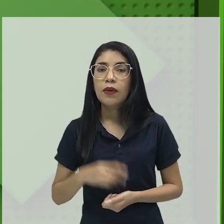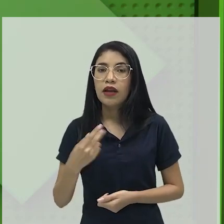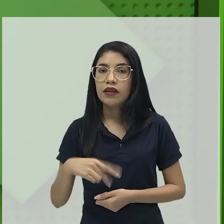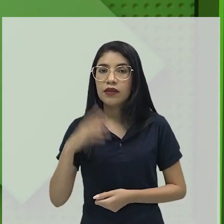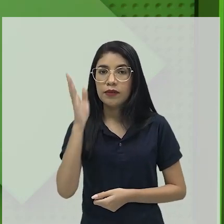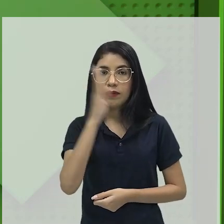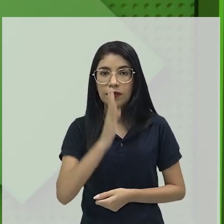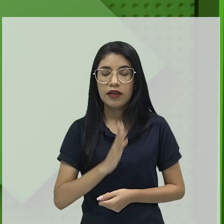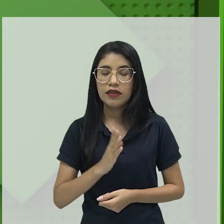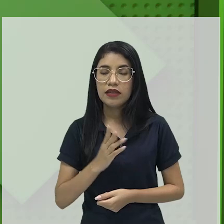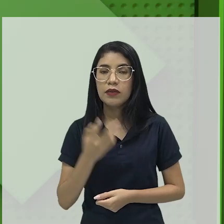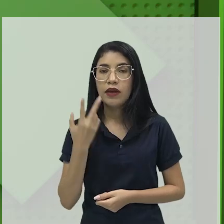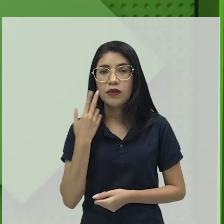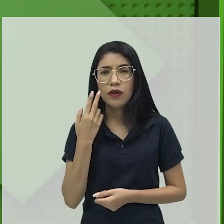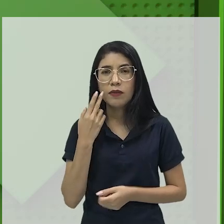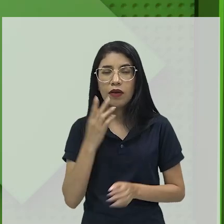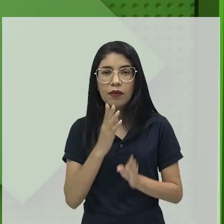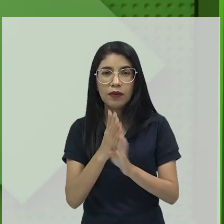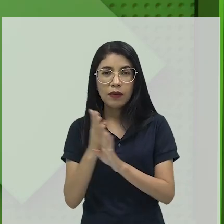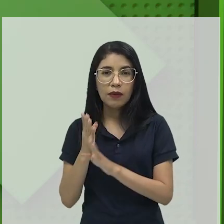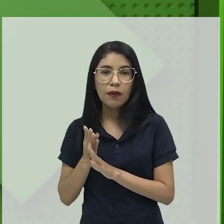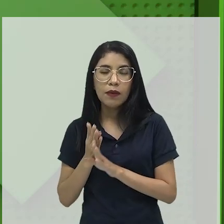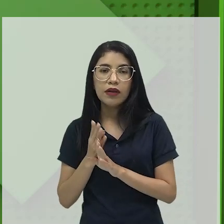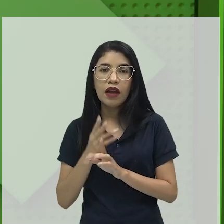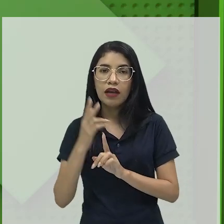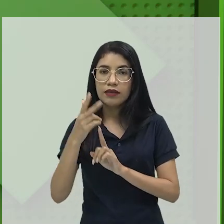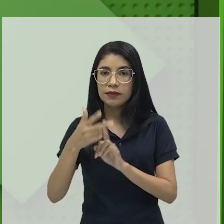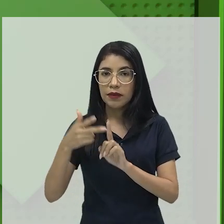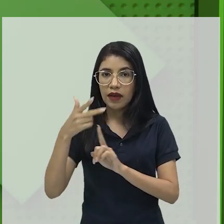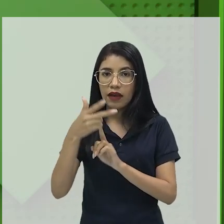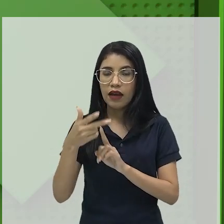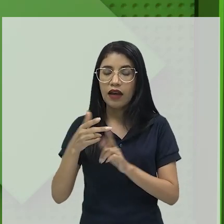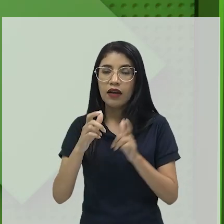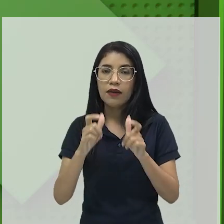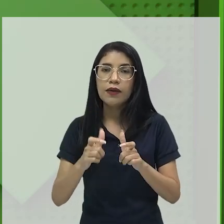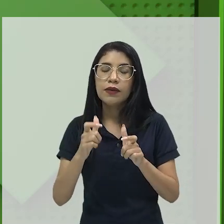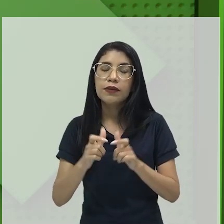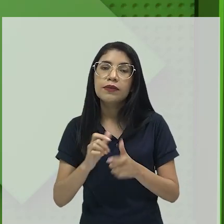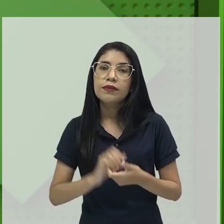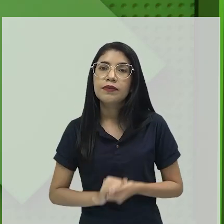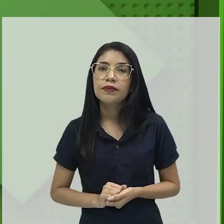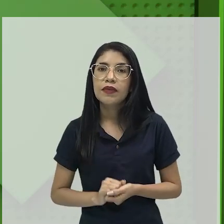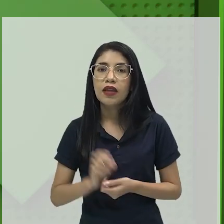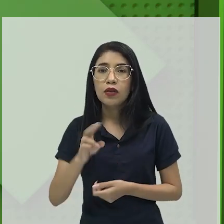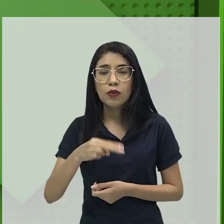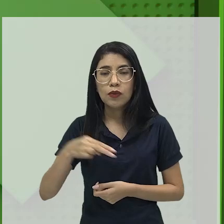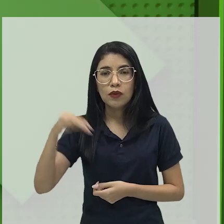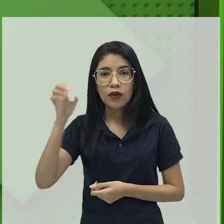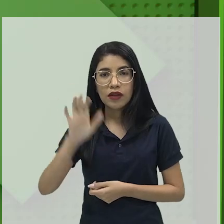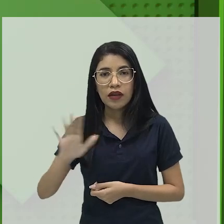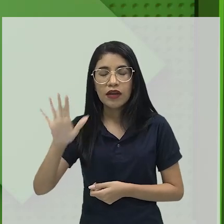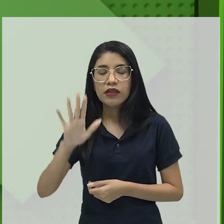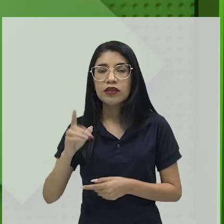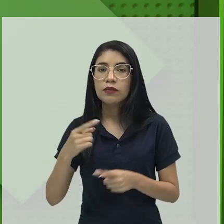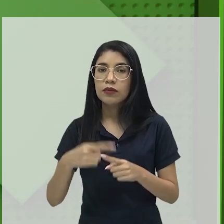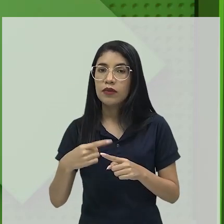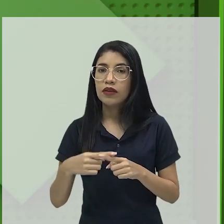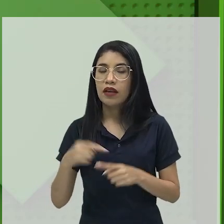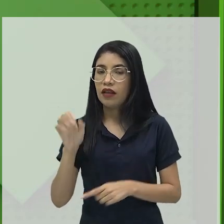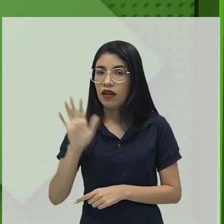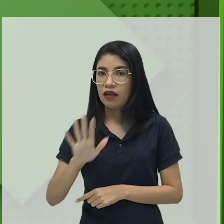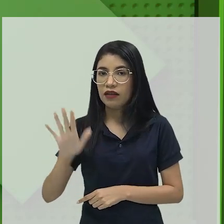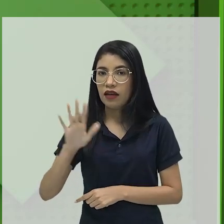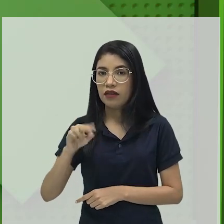país, é comum a gente encontrar essas usinas eólicas no Nordeste, porque a gente sabe que é